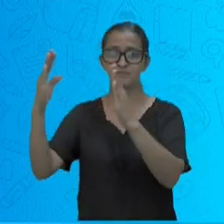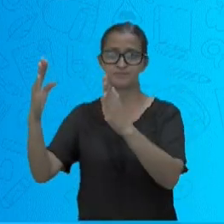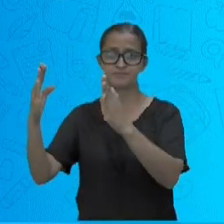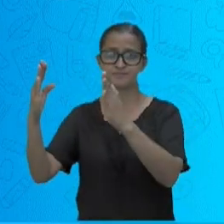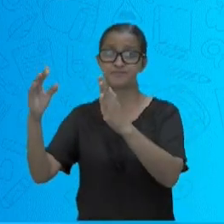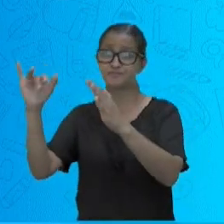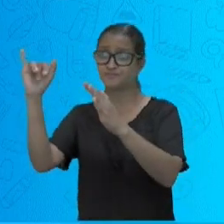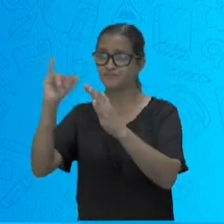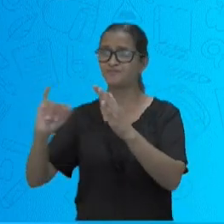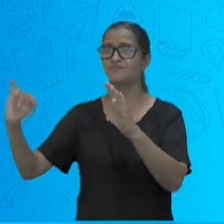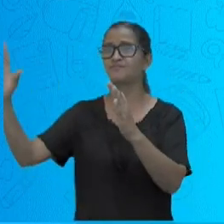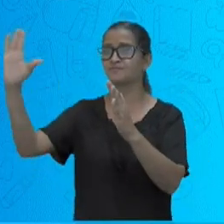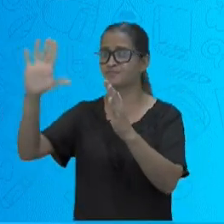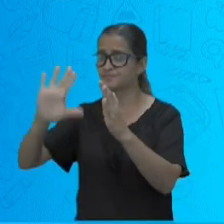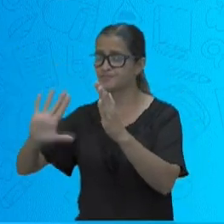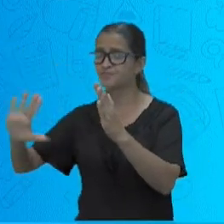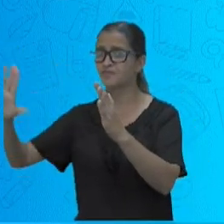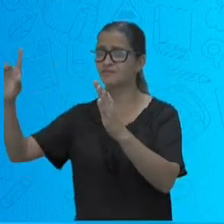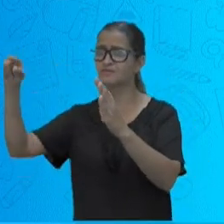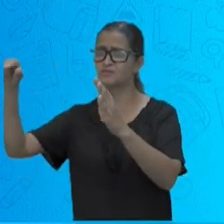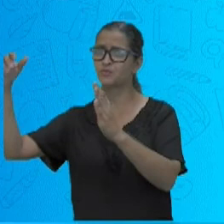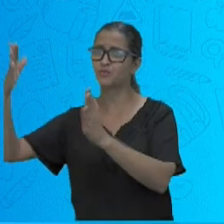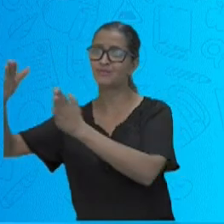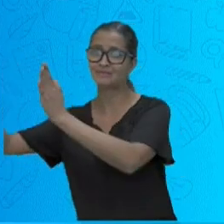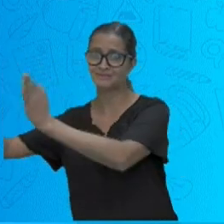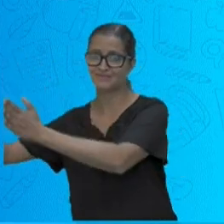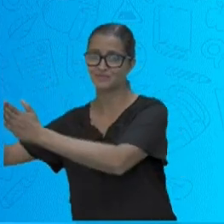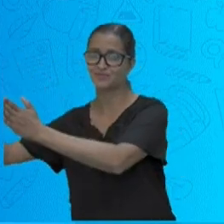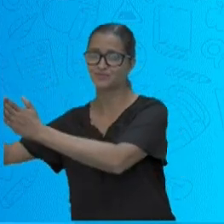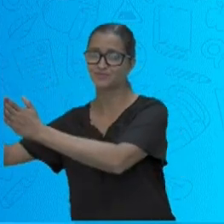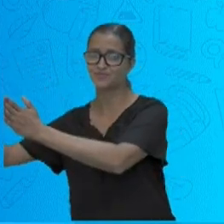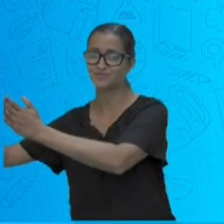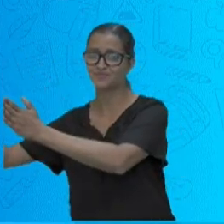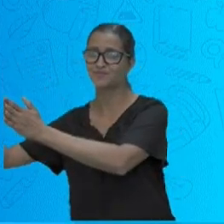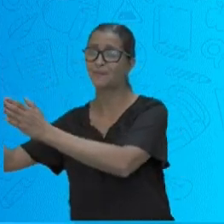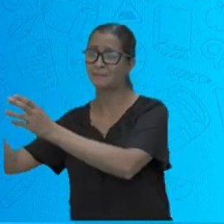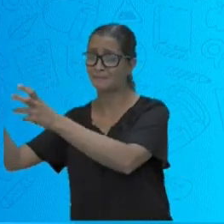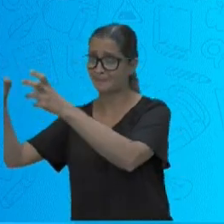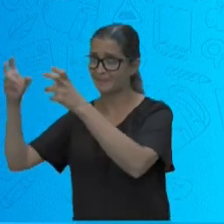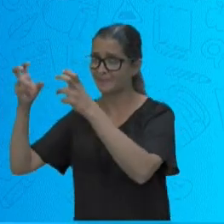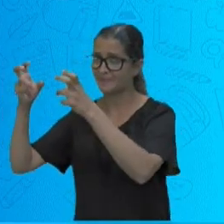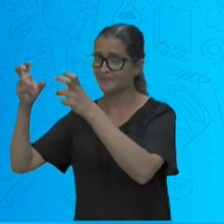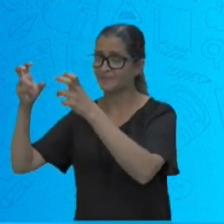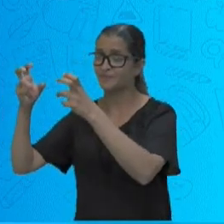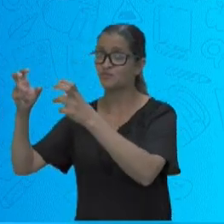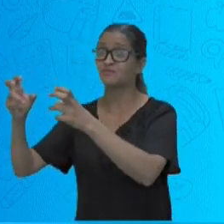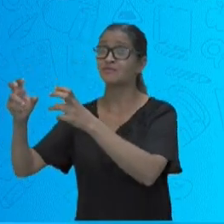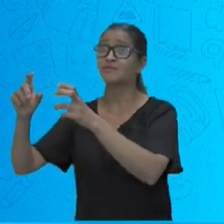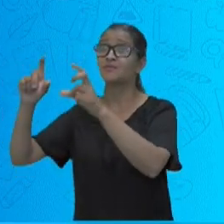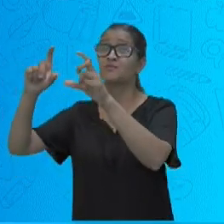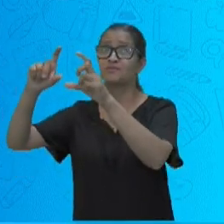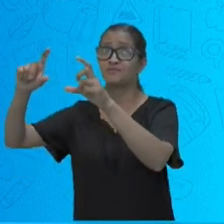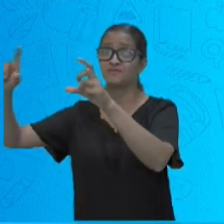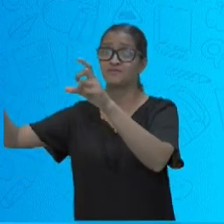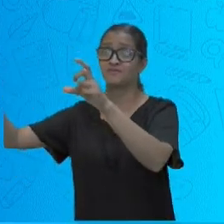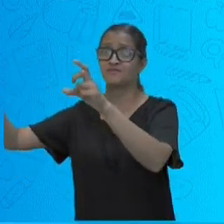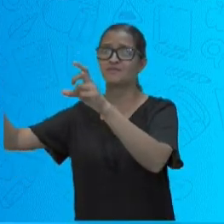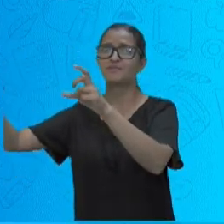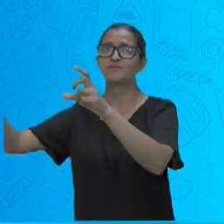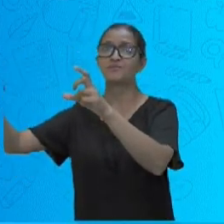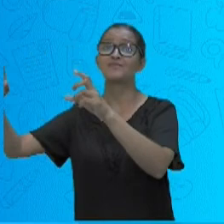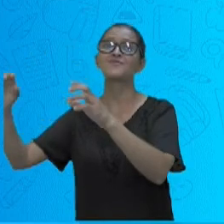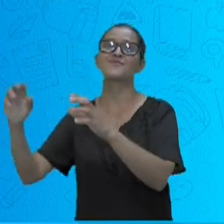3 linhas. 2 colunas e 1, 2, 3 linhas. O que nós vamos colocar agora são as células,